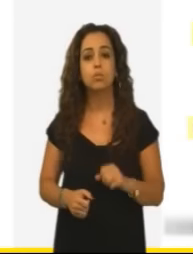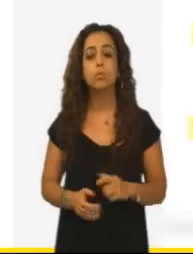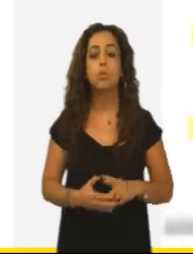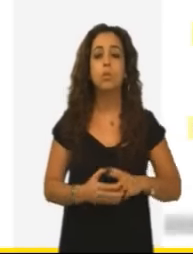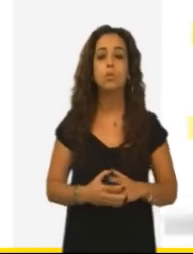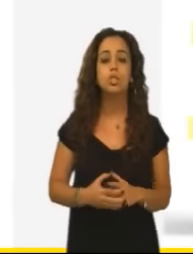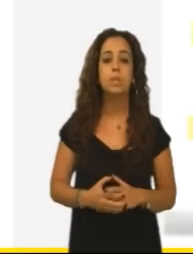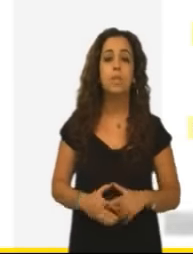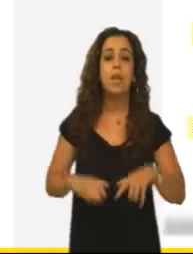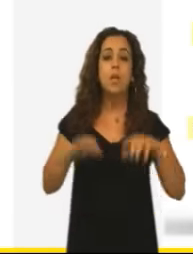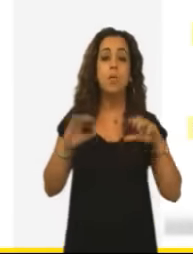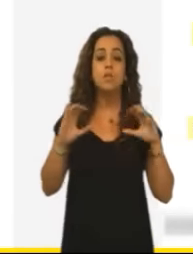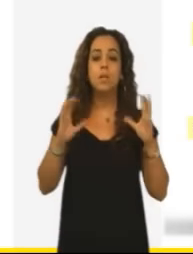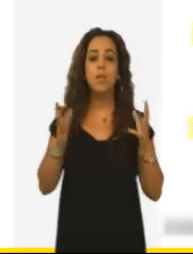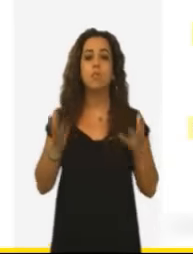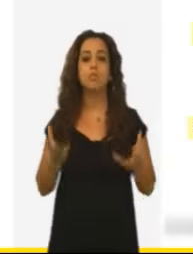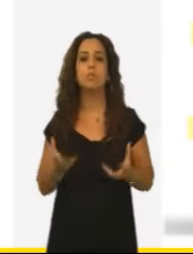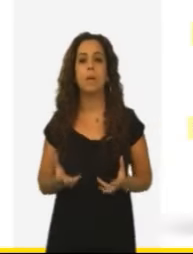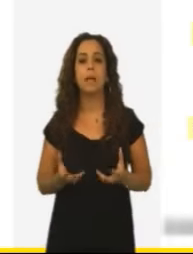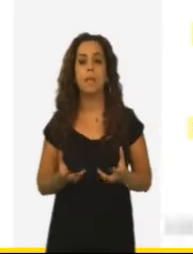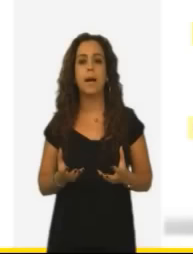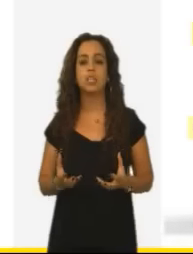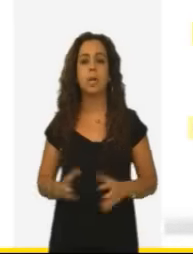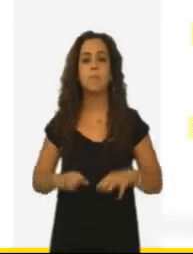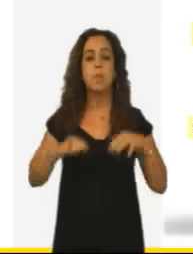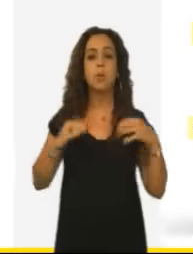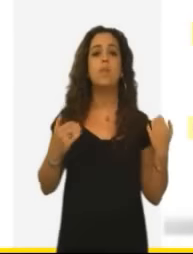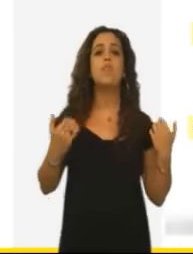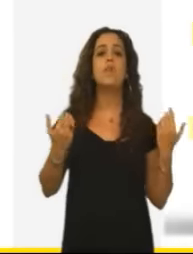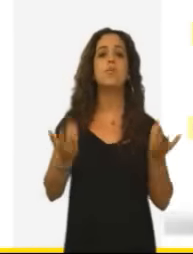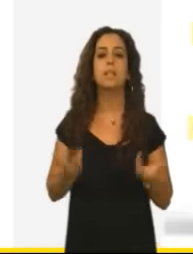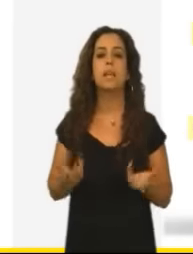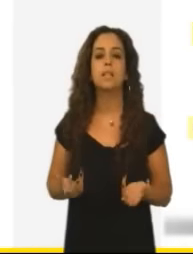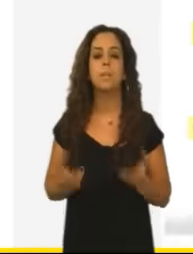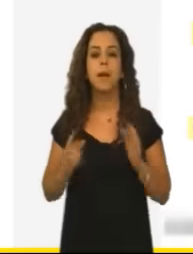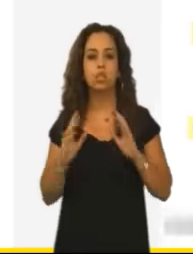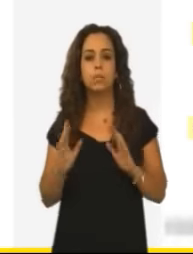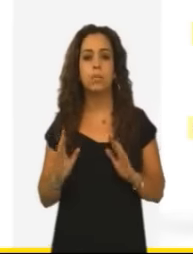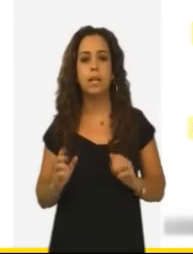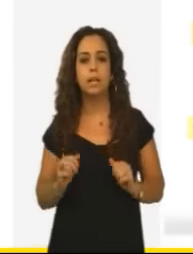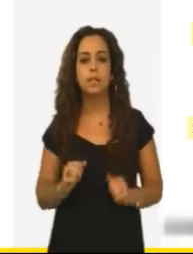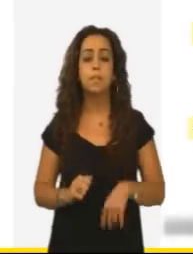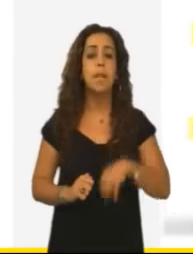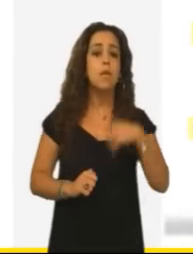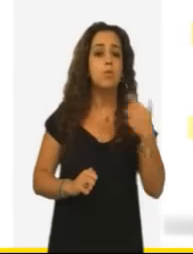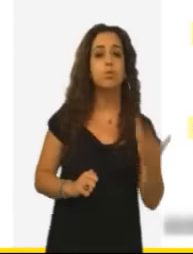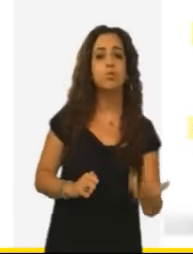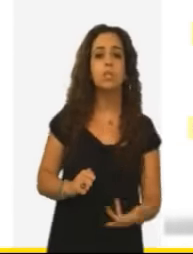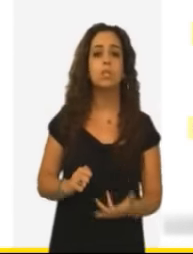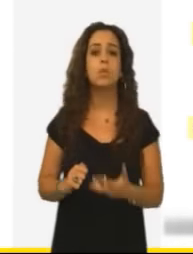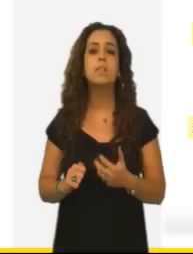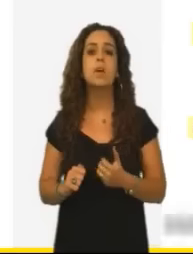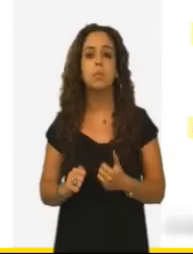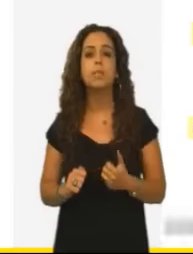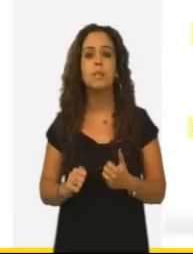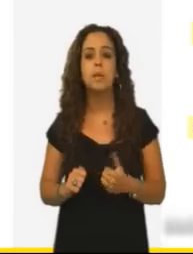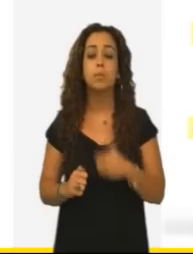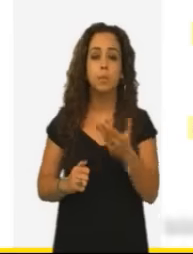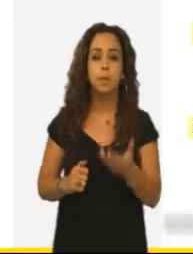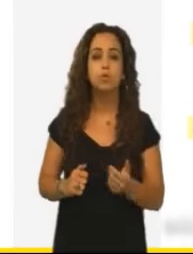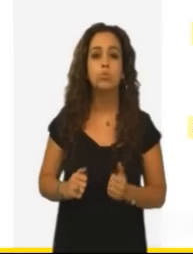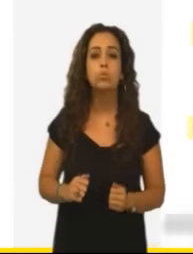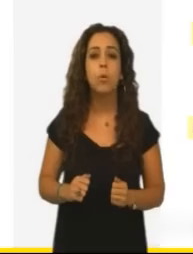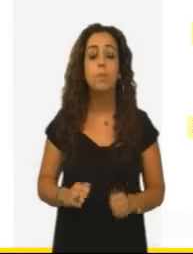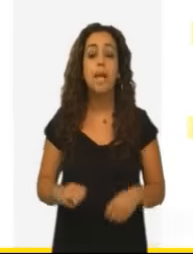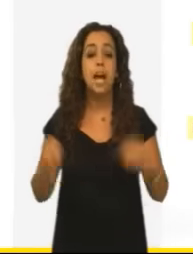Esse já é um estudo da fonologia. Se eu vou estudar uma gramática, o que eu vou encontrar nessa parte que me interessa? O estudo de acentuação, por